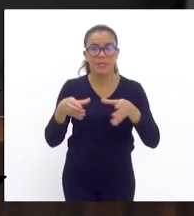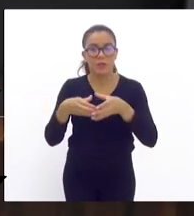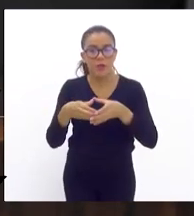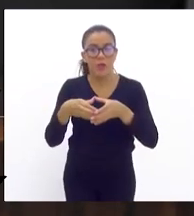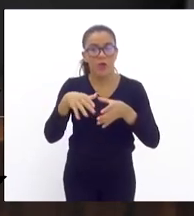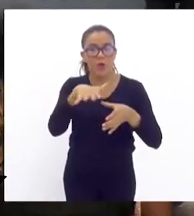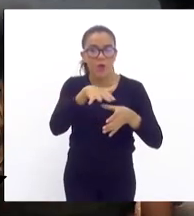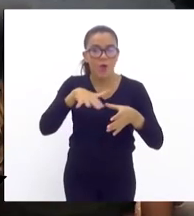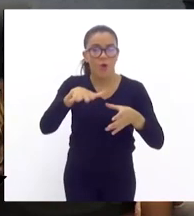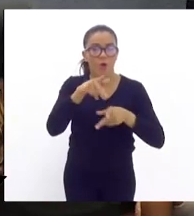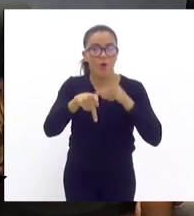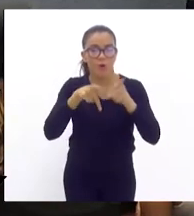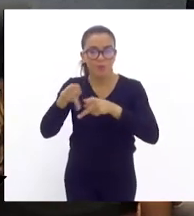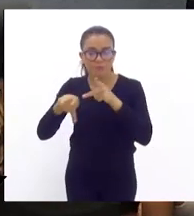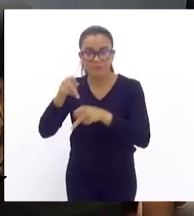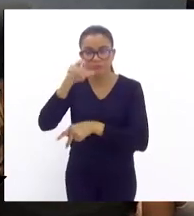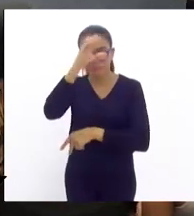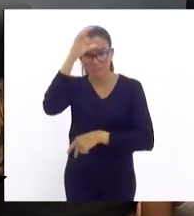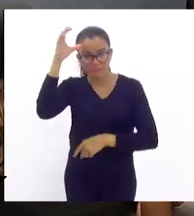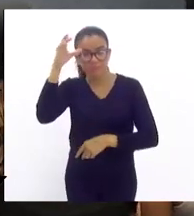favor.